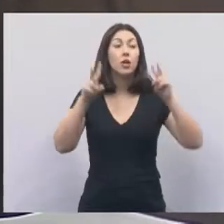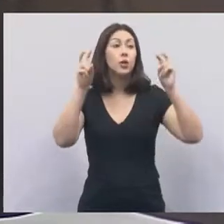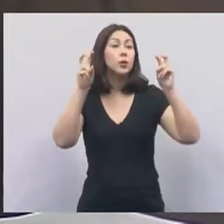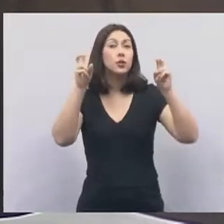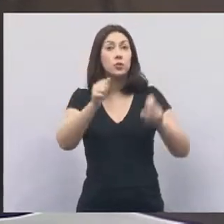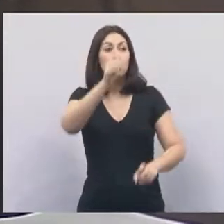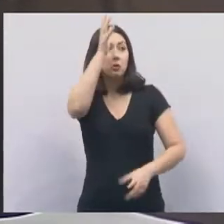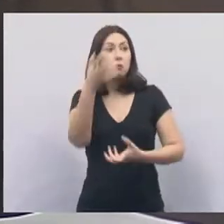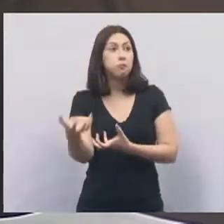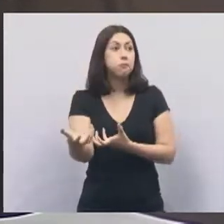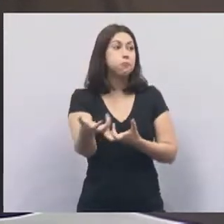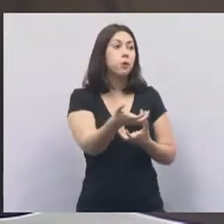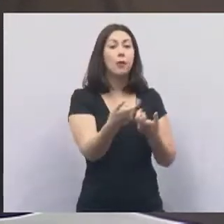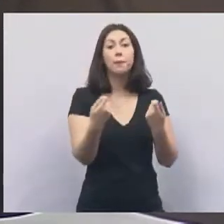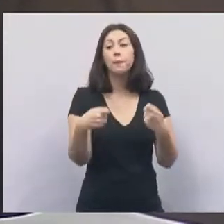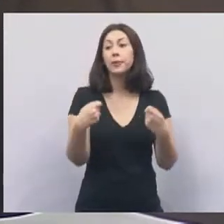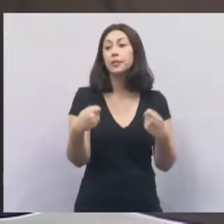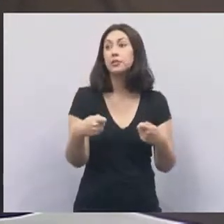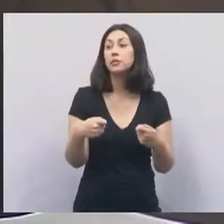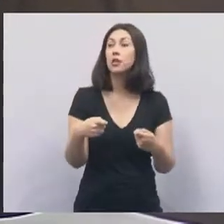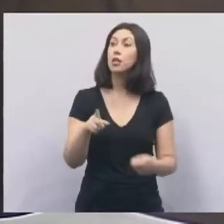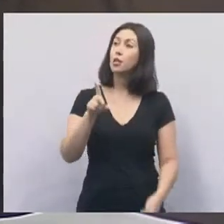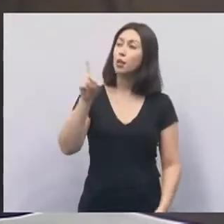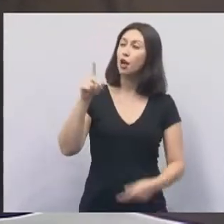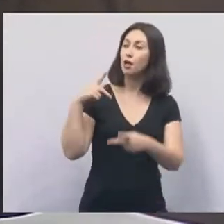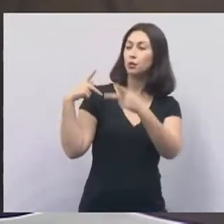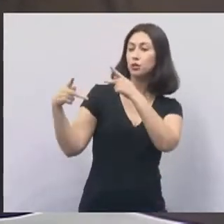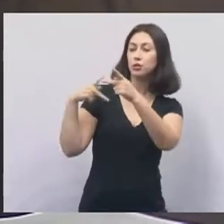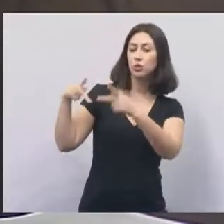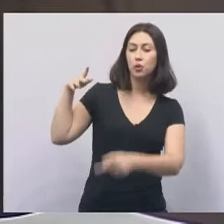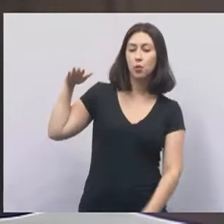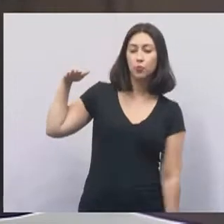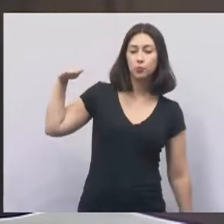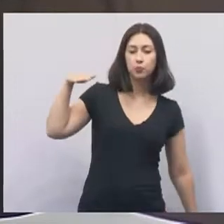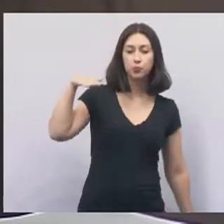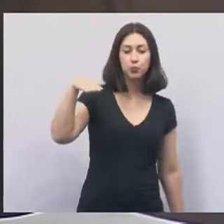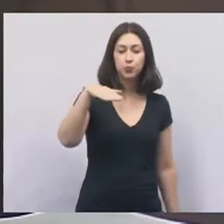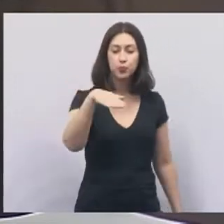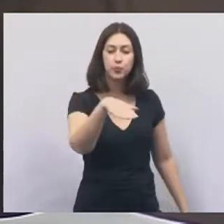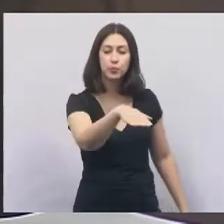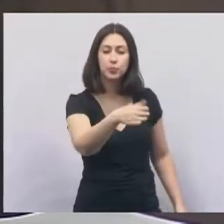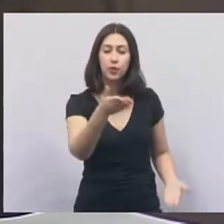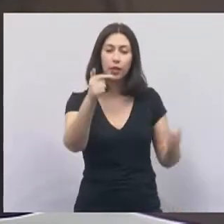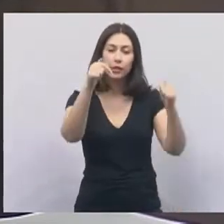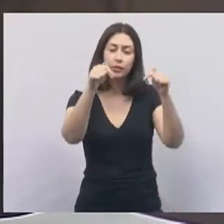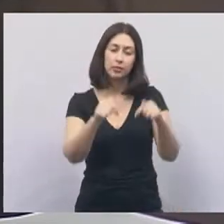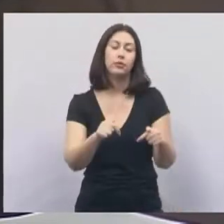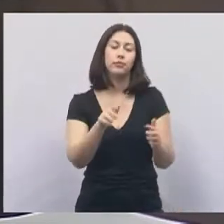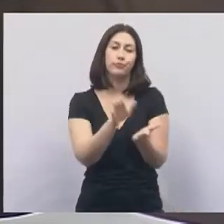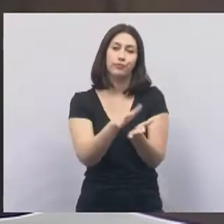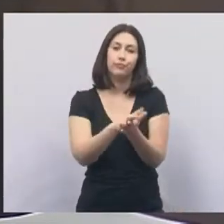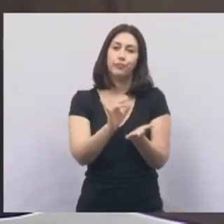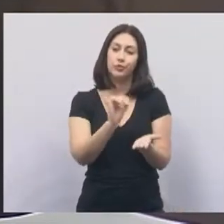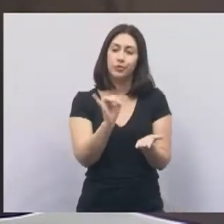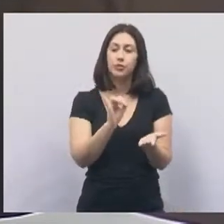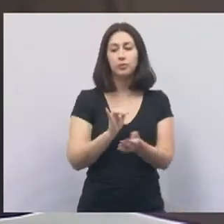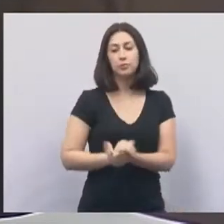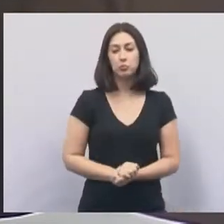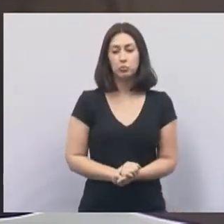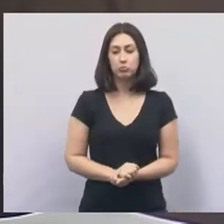tem que vir o caminhão bomba tem que vir lá de São José Taubaté para socorrer aqui ou às vezes o incêndio em uma